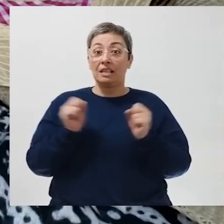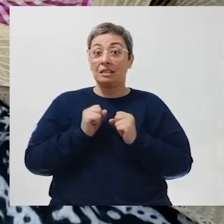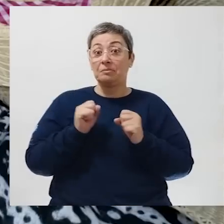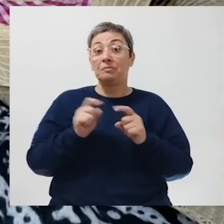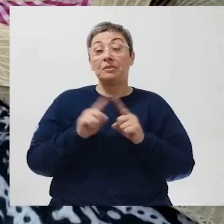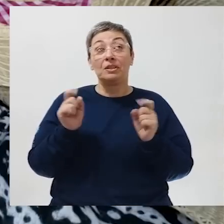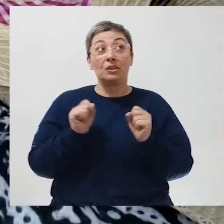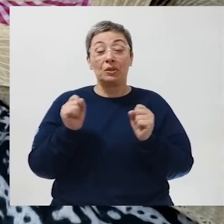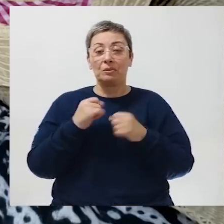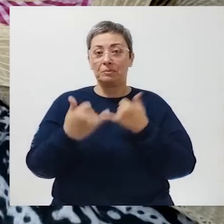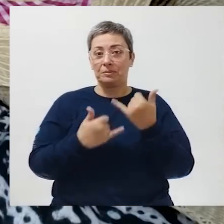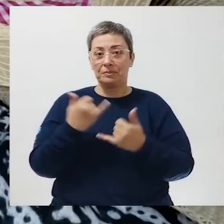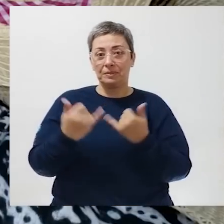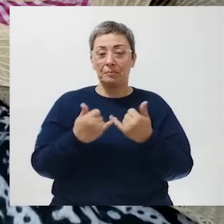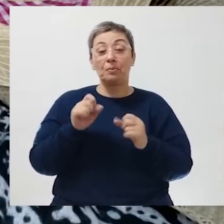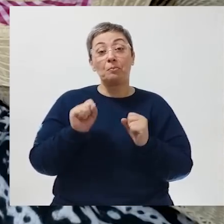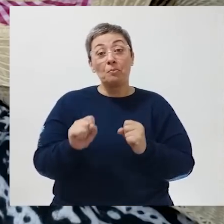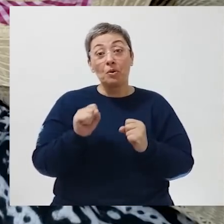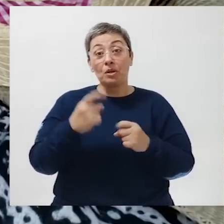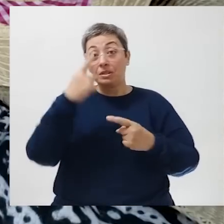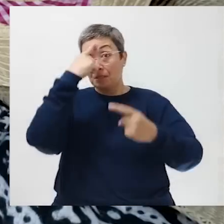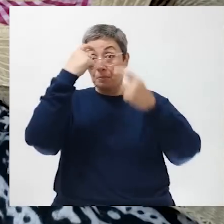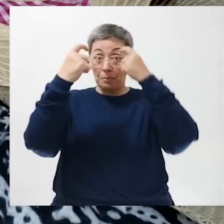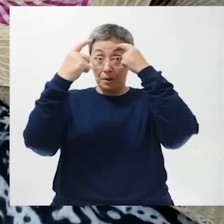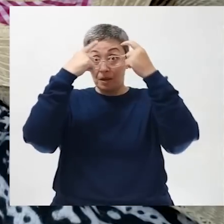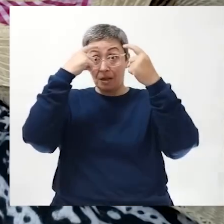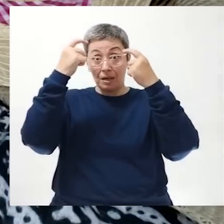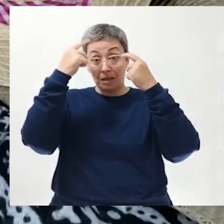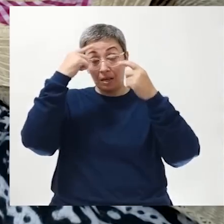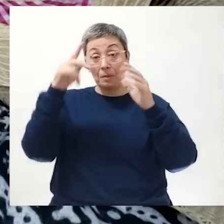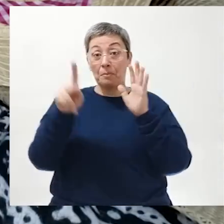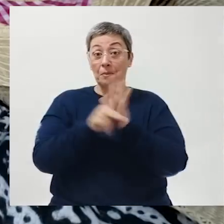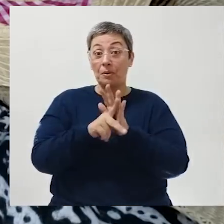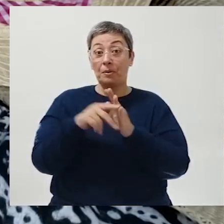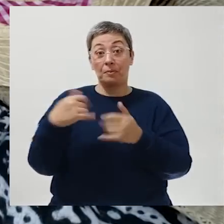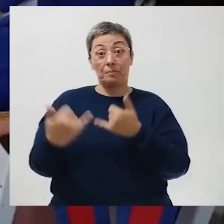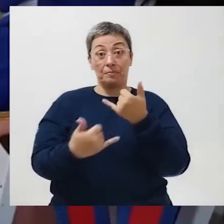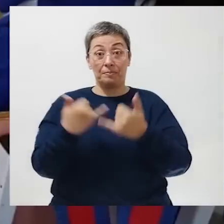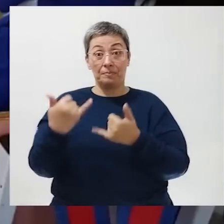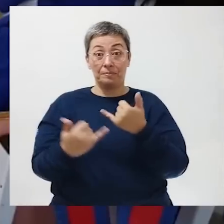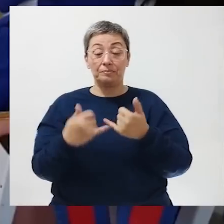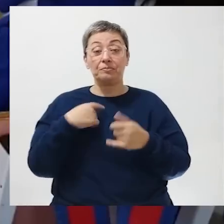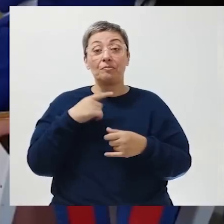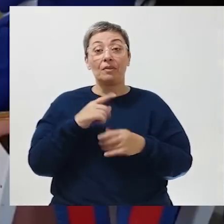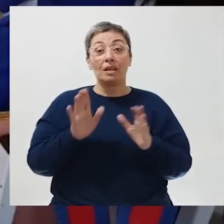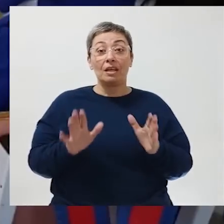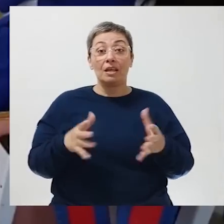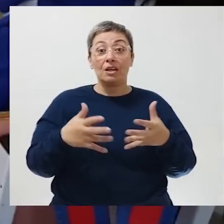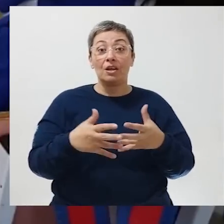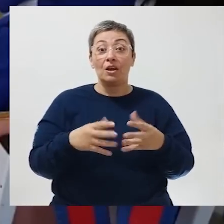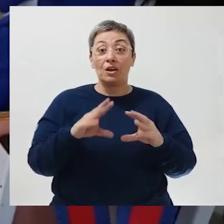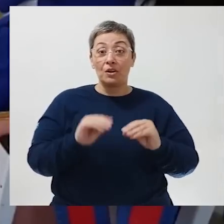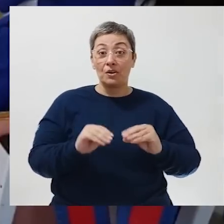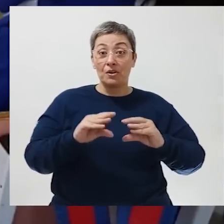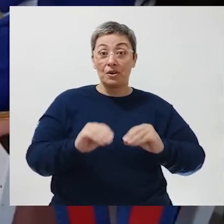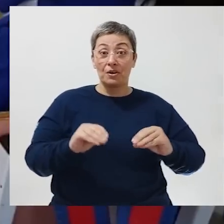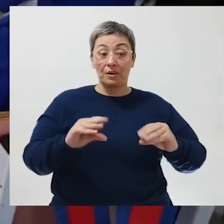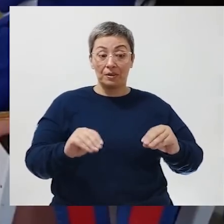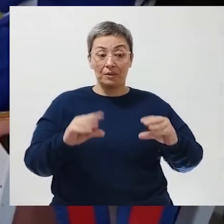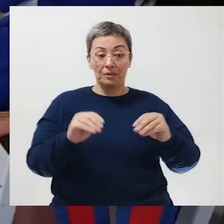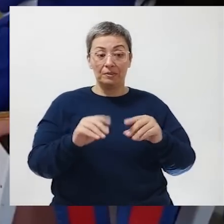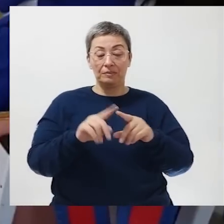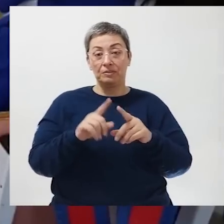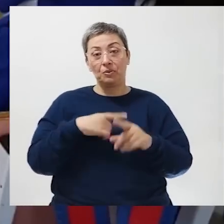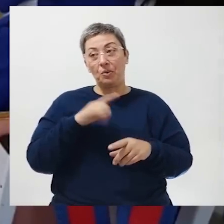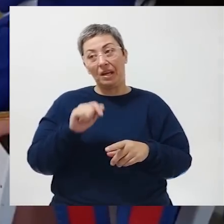brincar com essas coisas, porque elas podem inventar as próprias brincadeiras. E o cantinho da massinha também. No caso, lá em